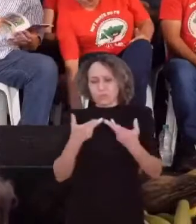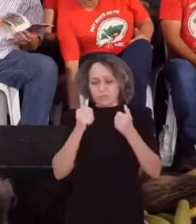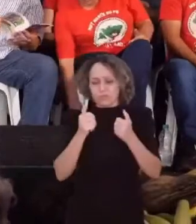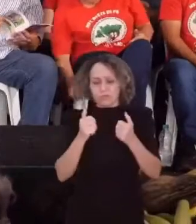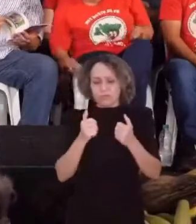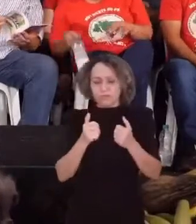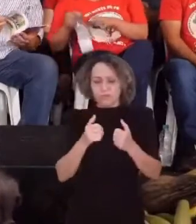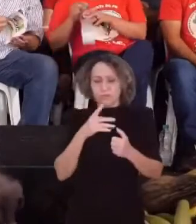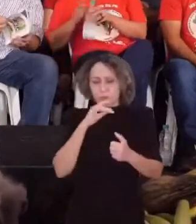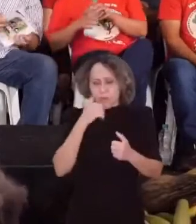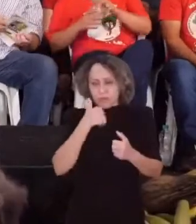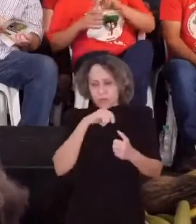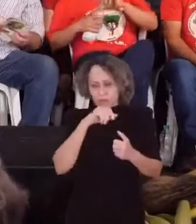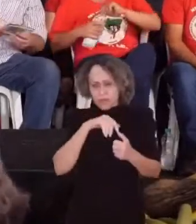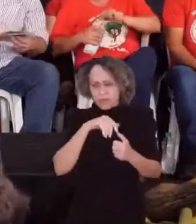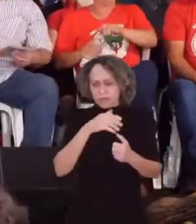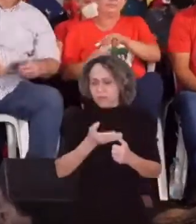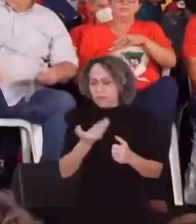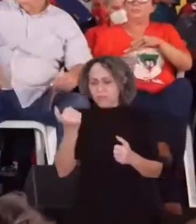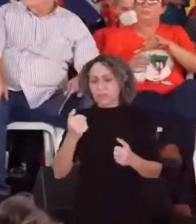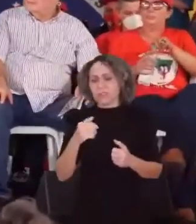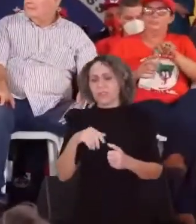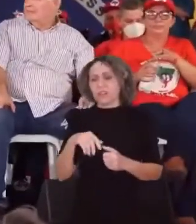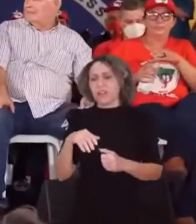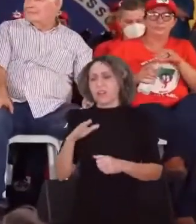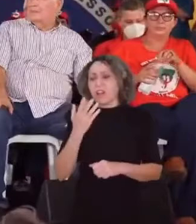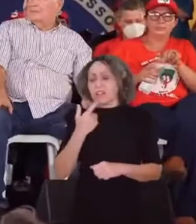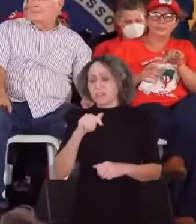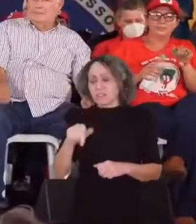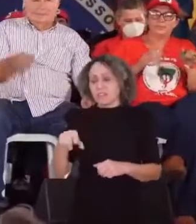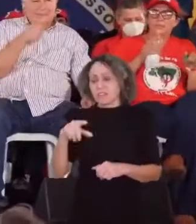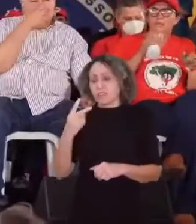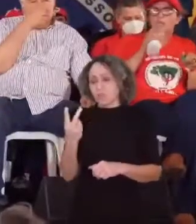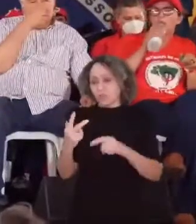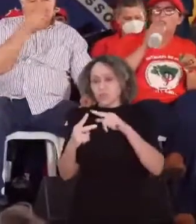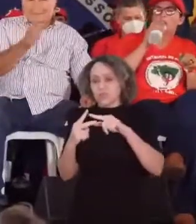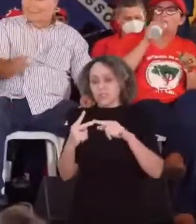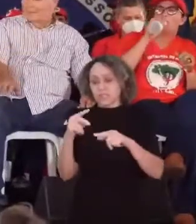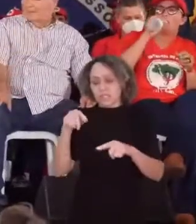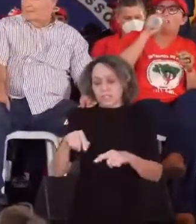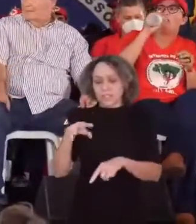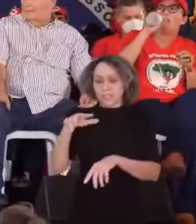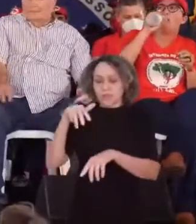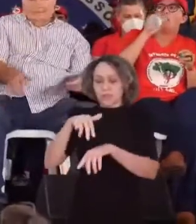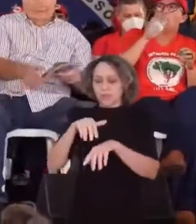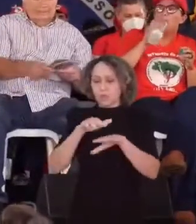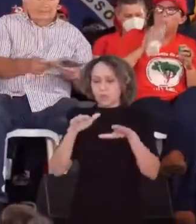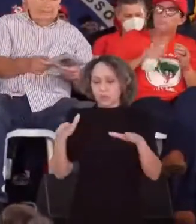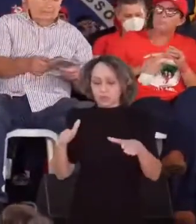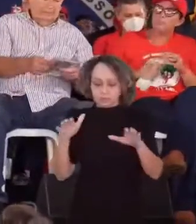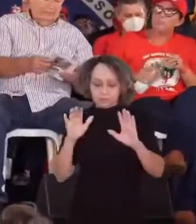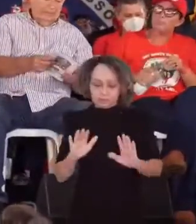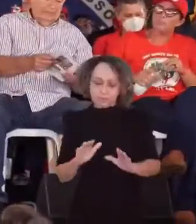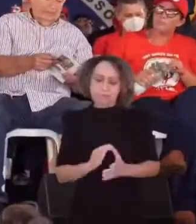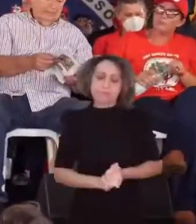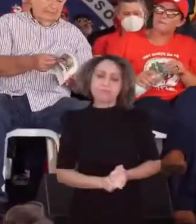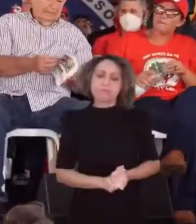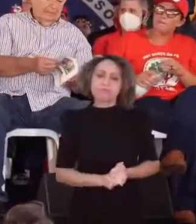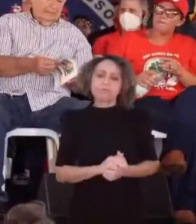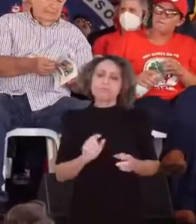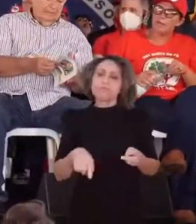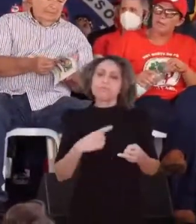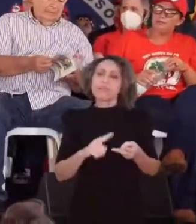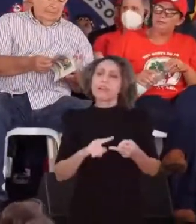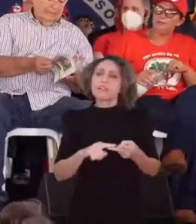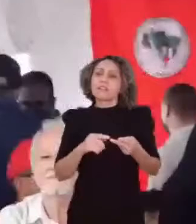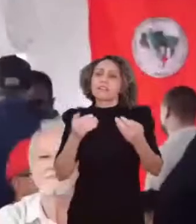Seguimos, companheiros e companheiras. Agora vamos para mais um passo. E queria apresentar aqui uma pessoa